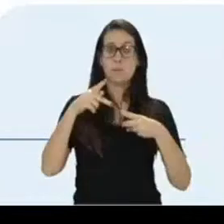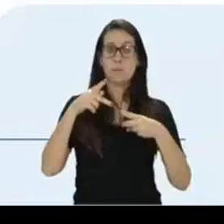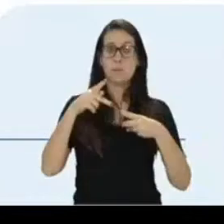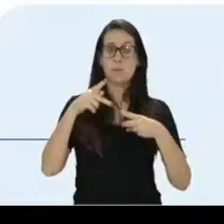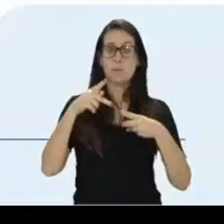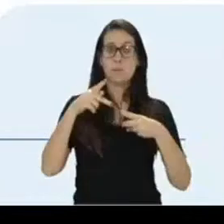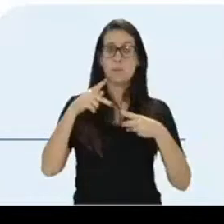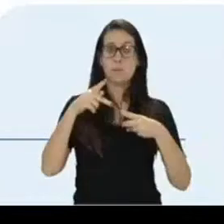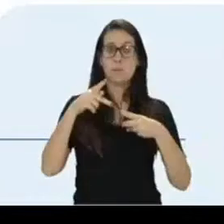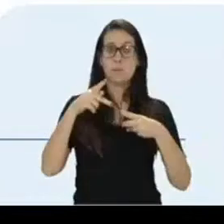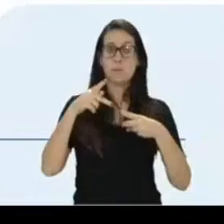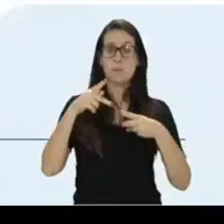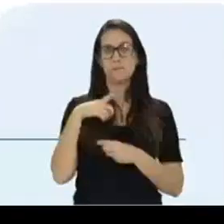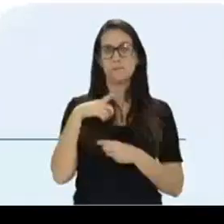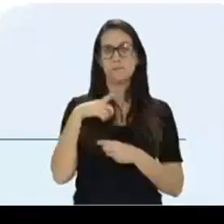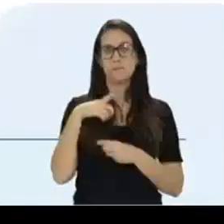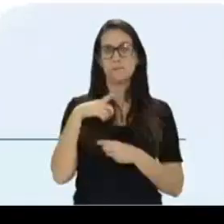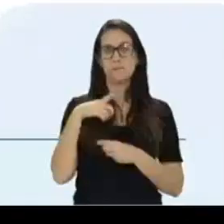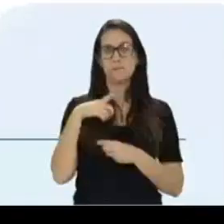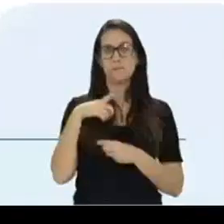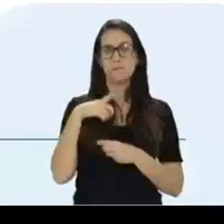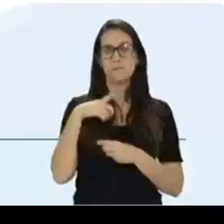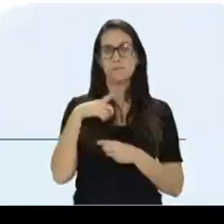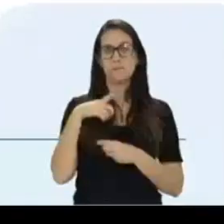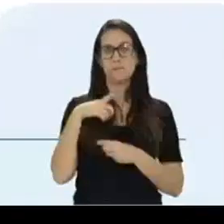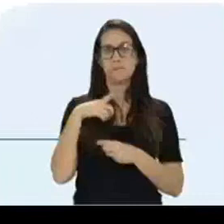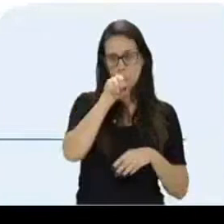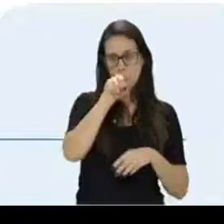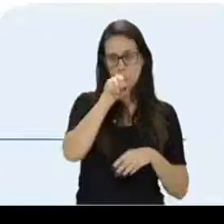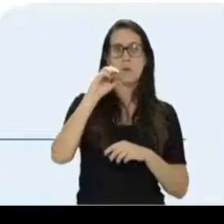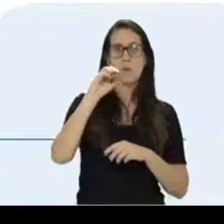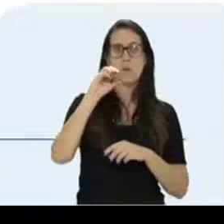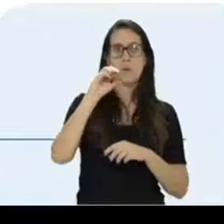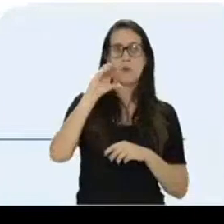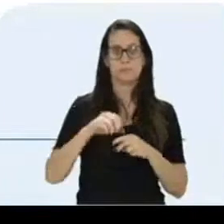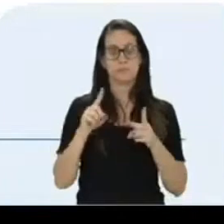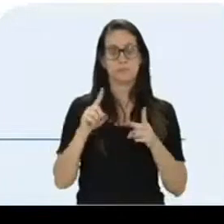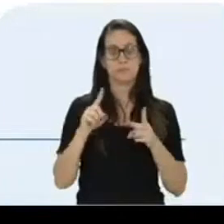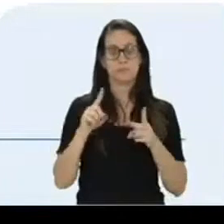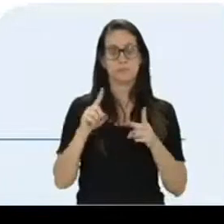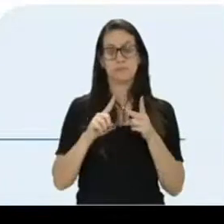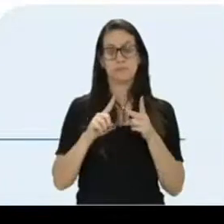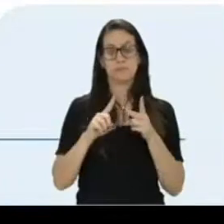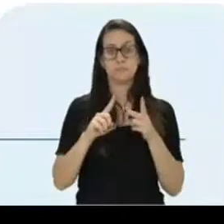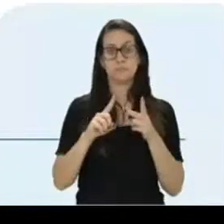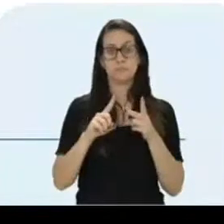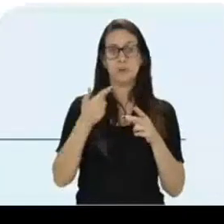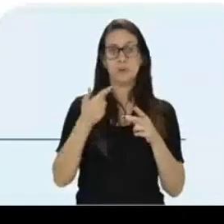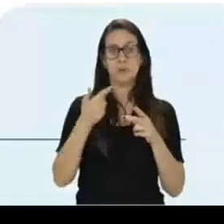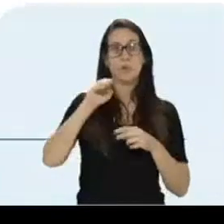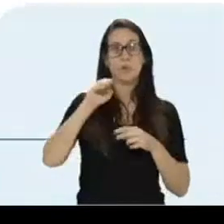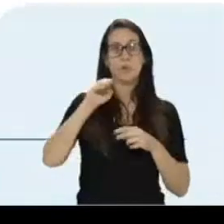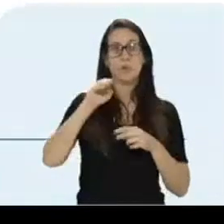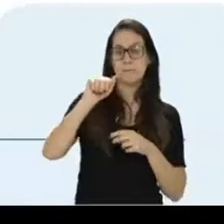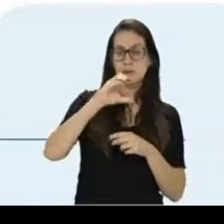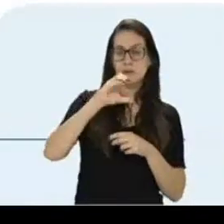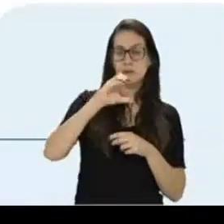os formatos circulares, os formatos de bacilos, o formato de